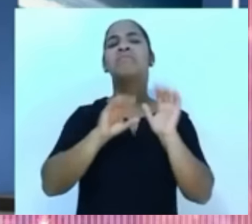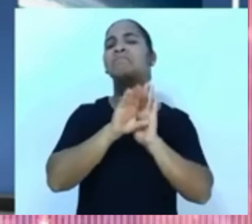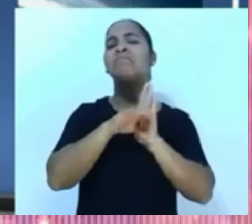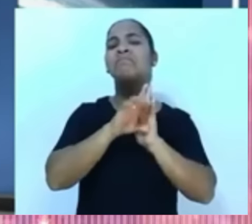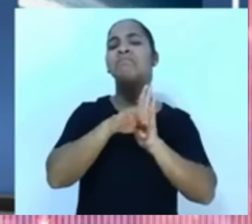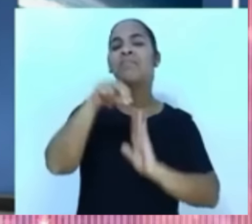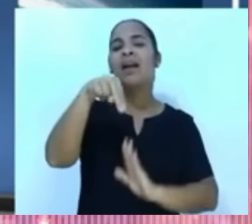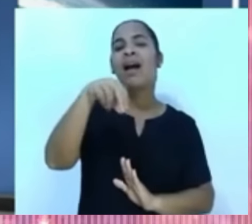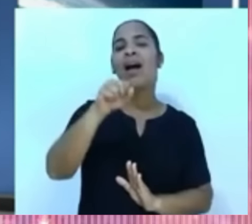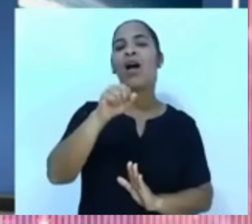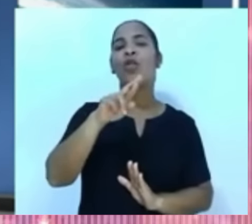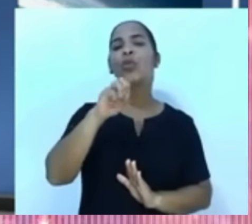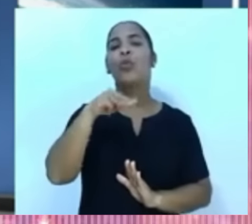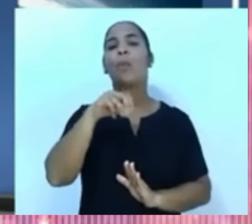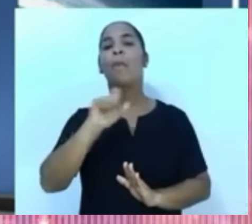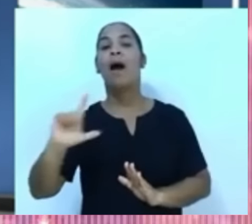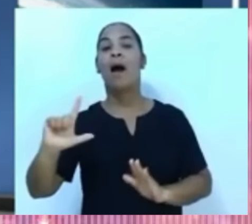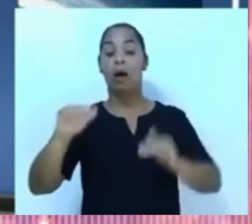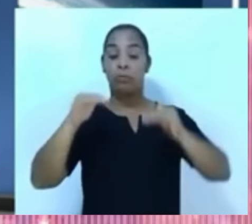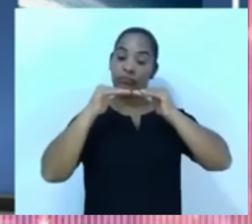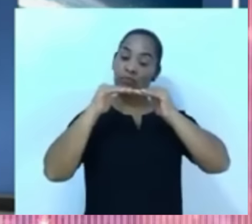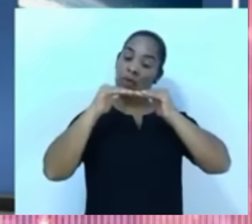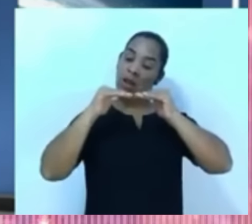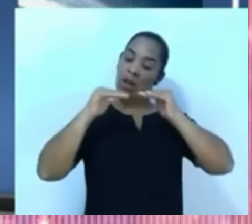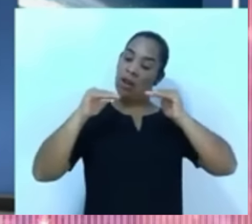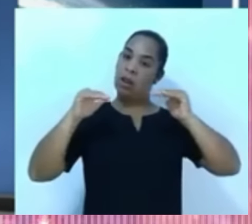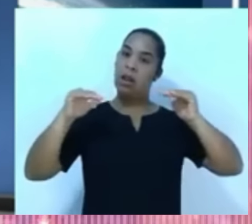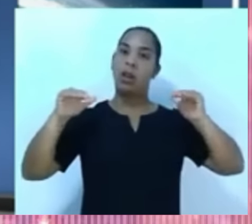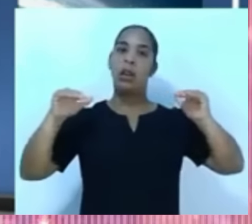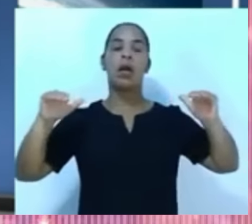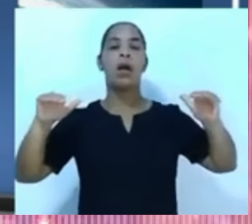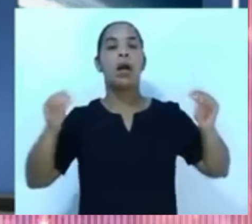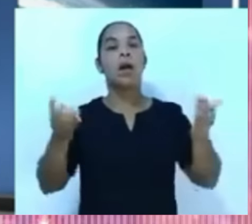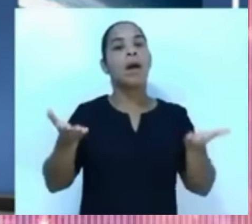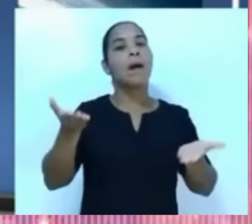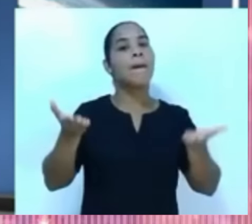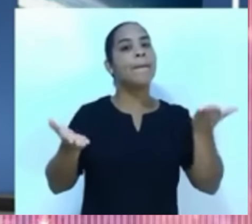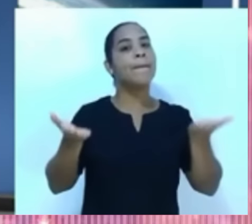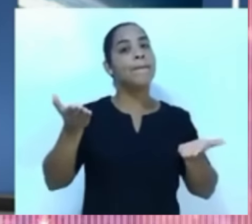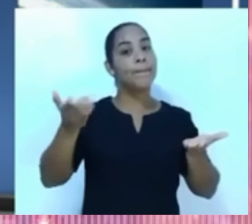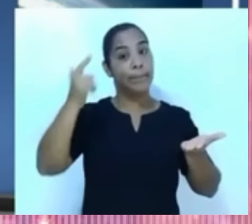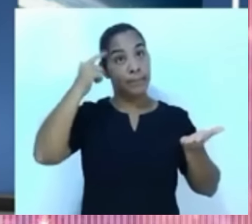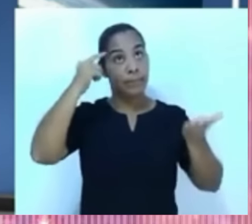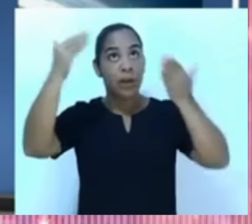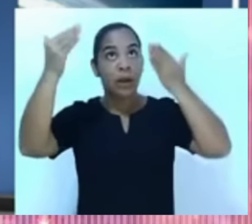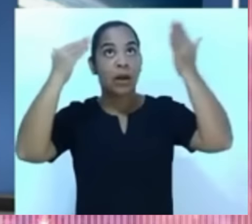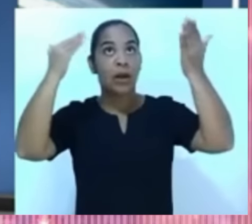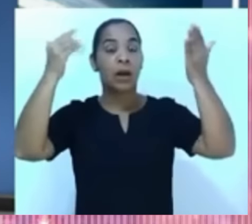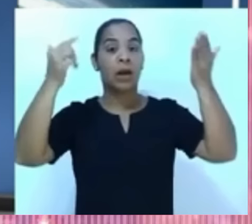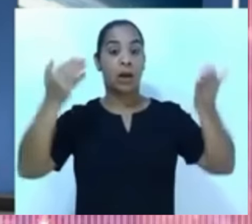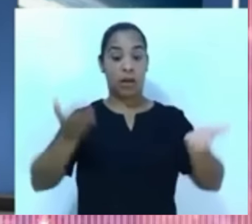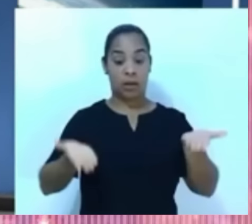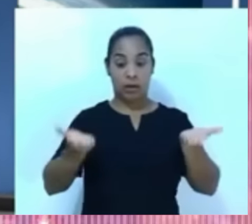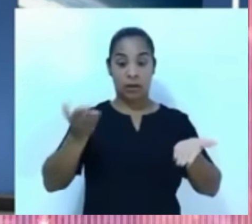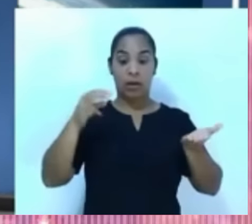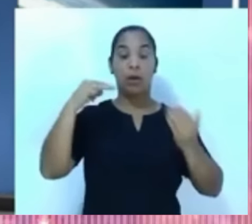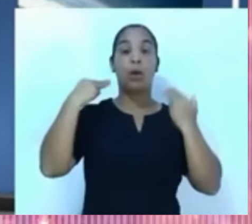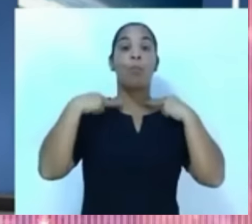é tudo aquilo que está dentro de uma linha de Equilíbrio De Equilíbrio mental equilíbrio moral equilíbrio